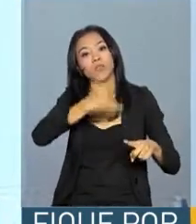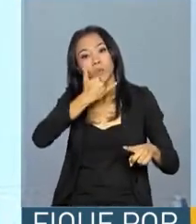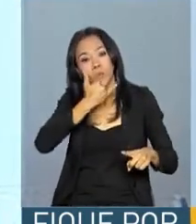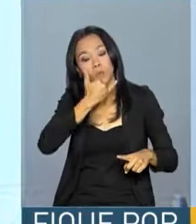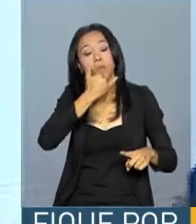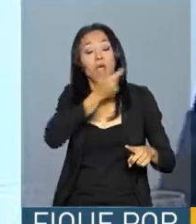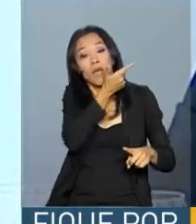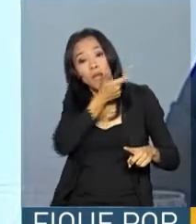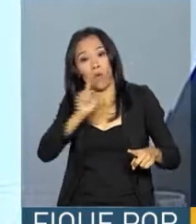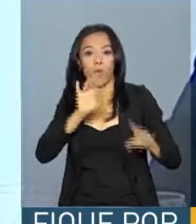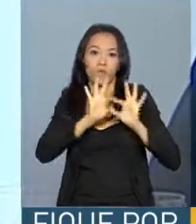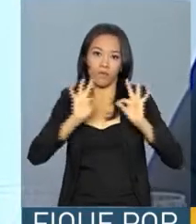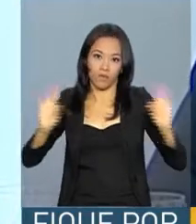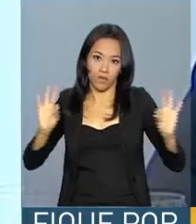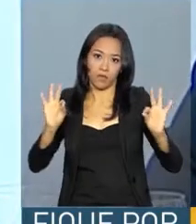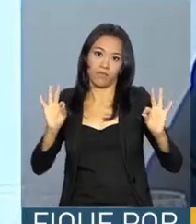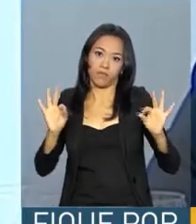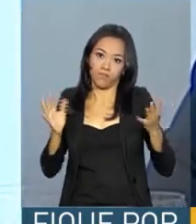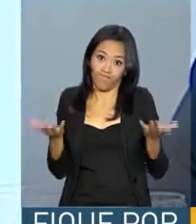né? Então,